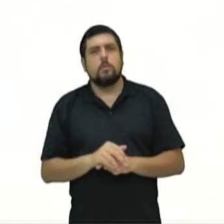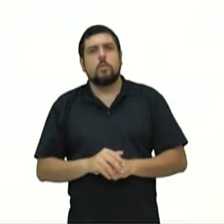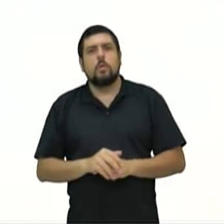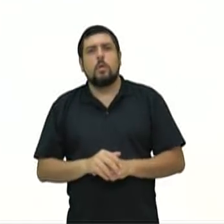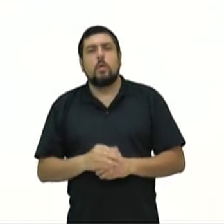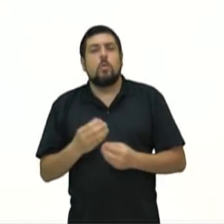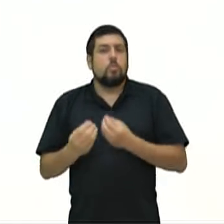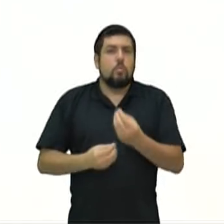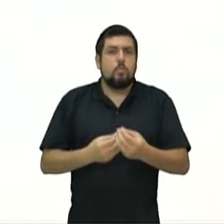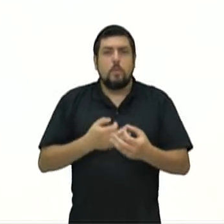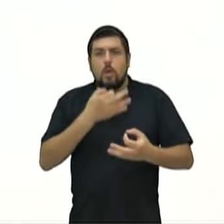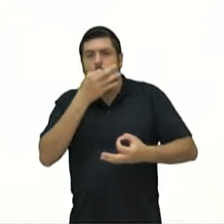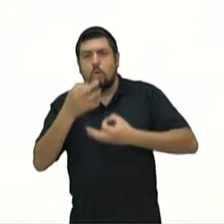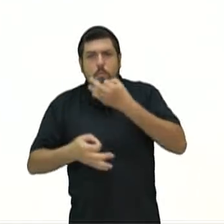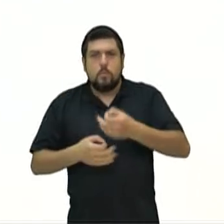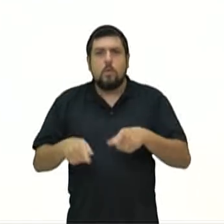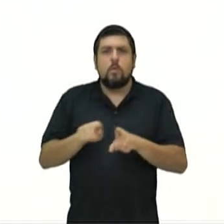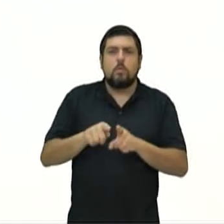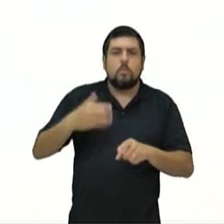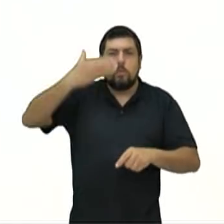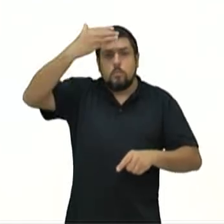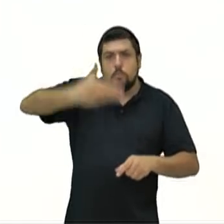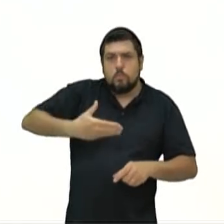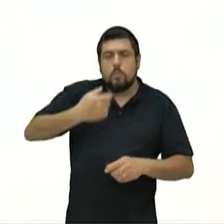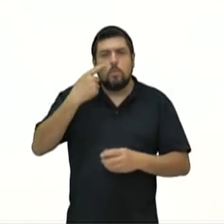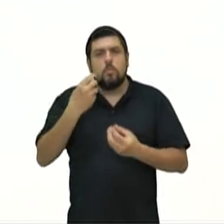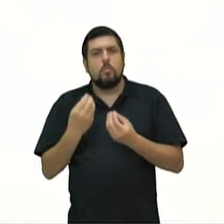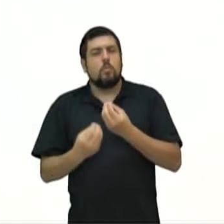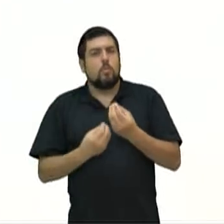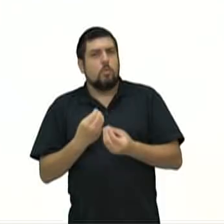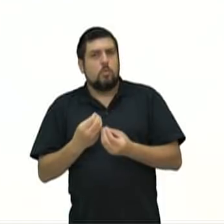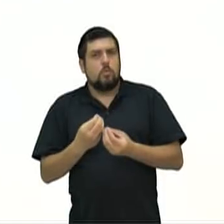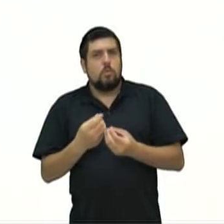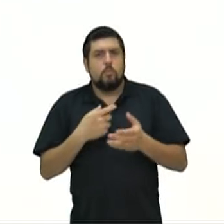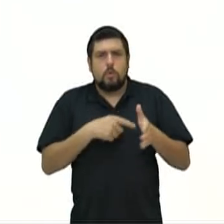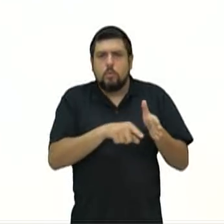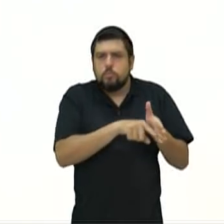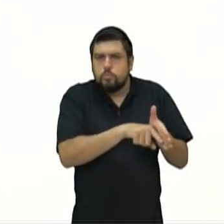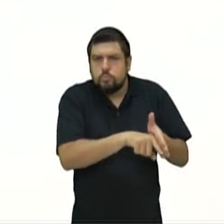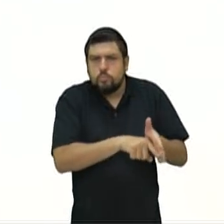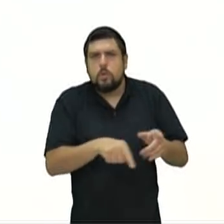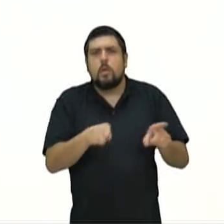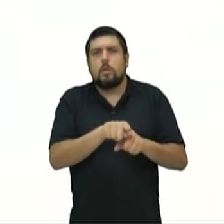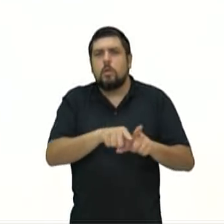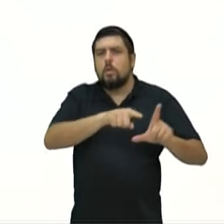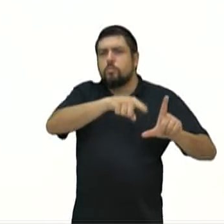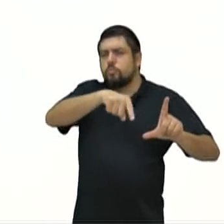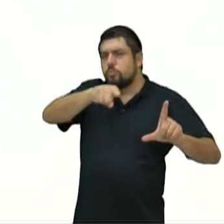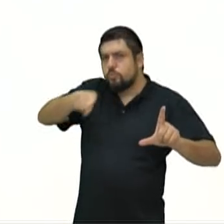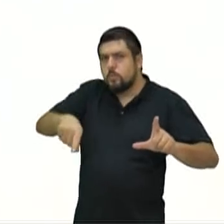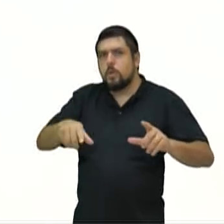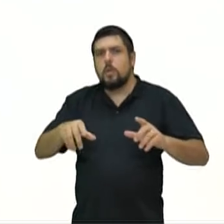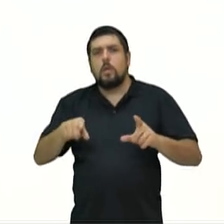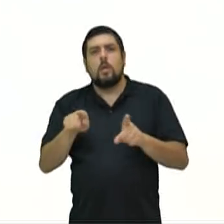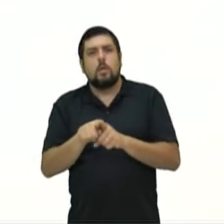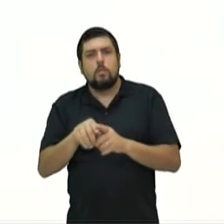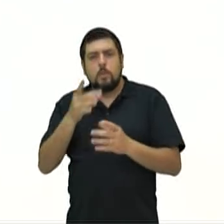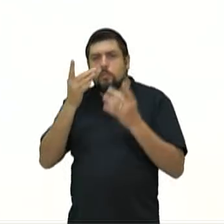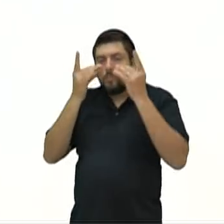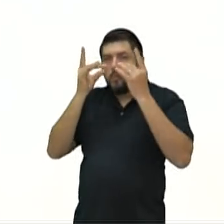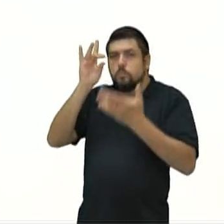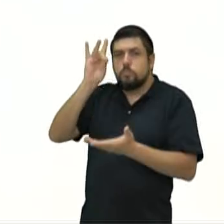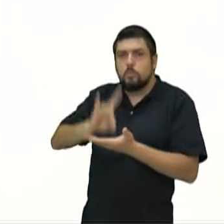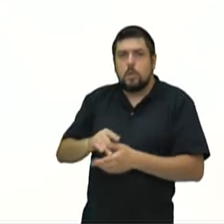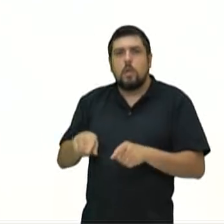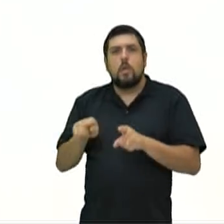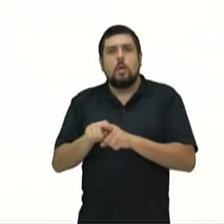portanto, de opiniões e provas tais quais, tais como dados, levantamentos, estatísticas, fatos, exemplos, argumentos